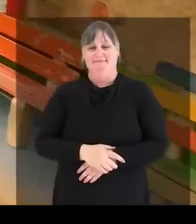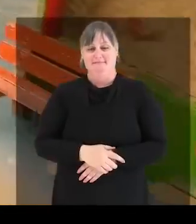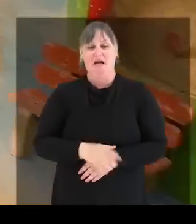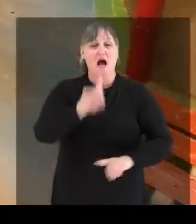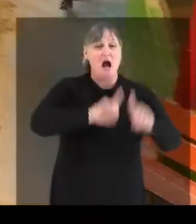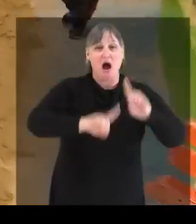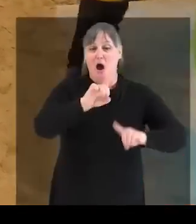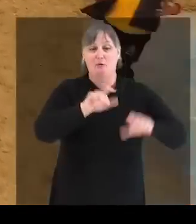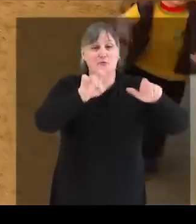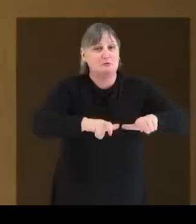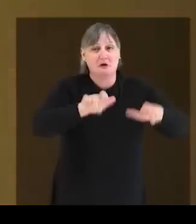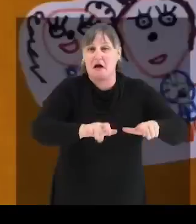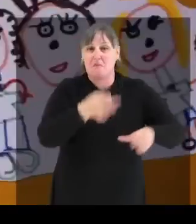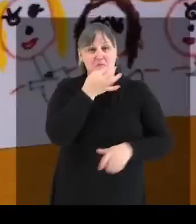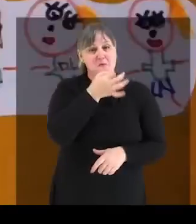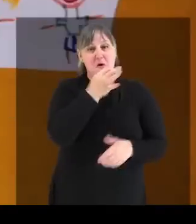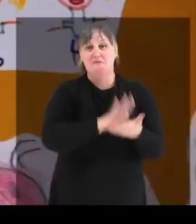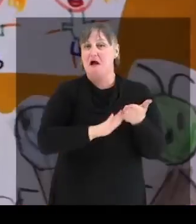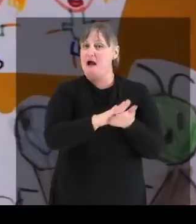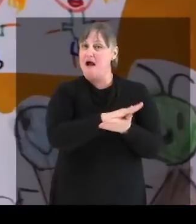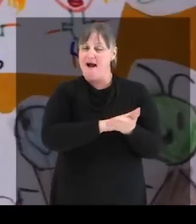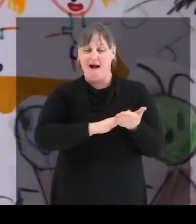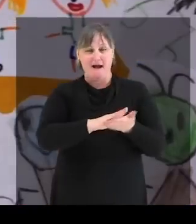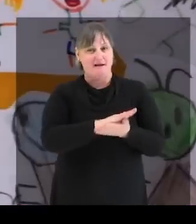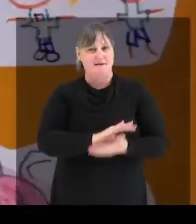algumas unidades nem foram citadas.